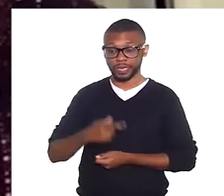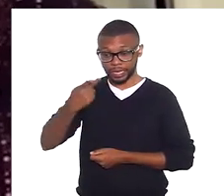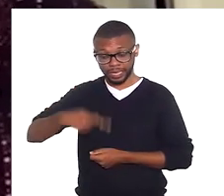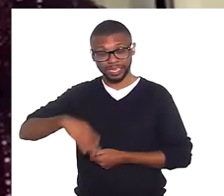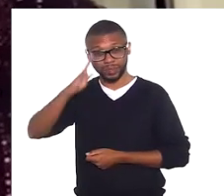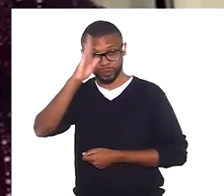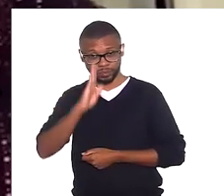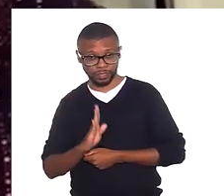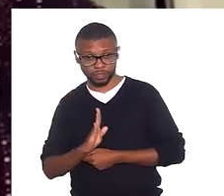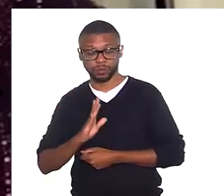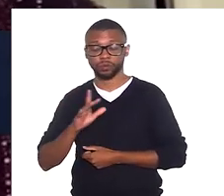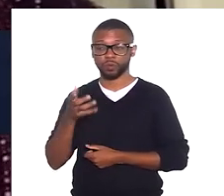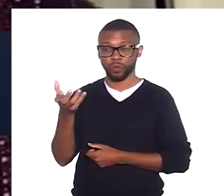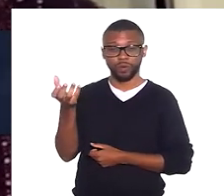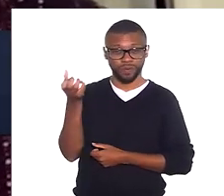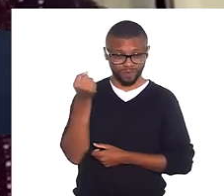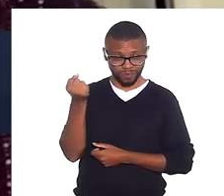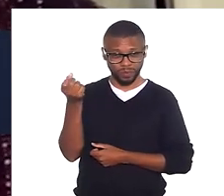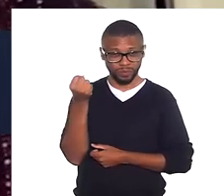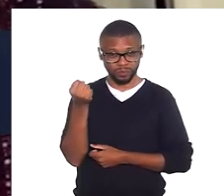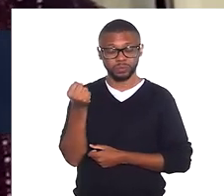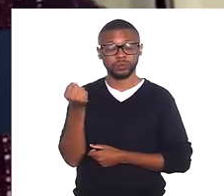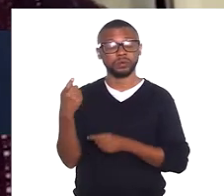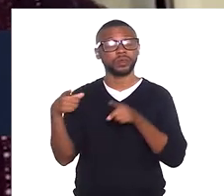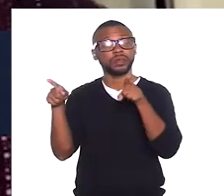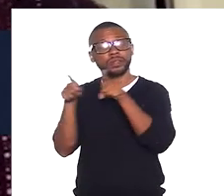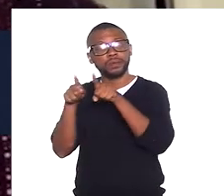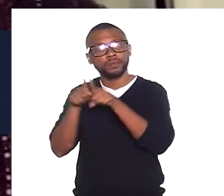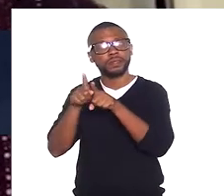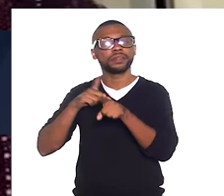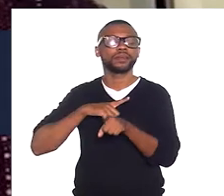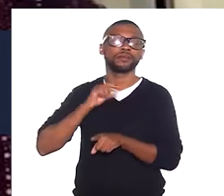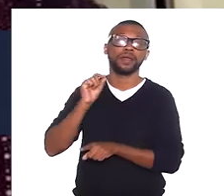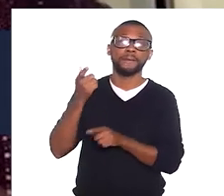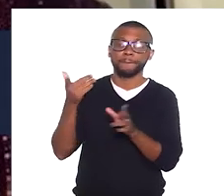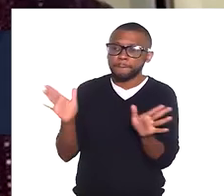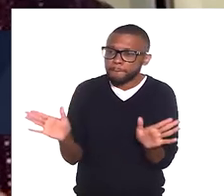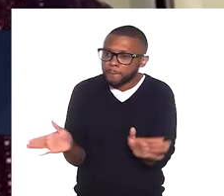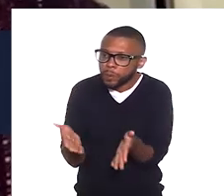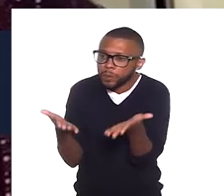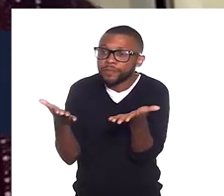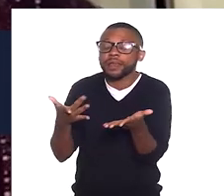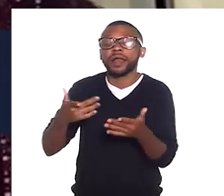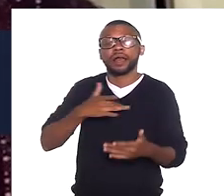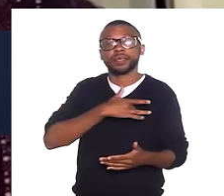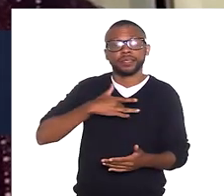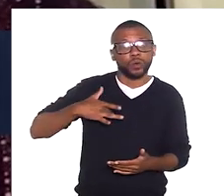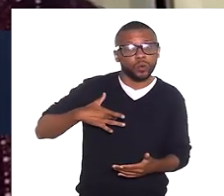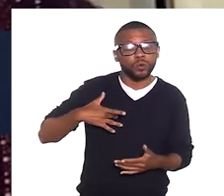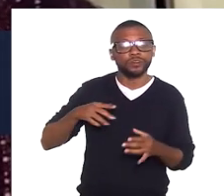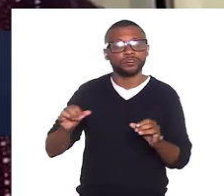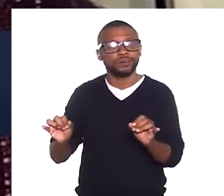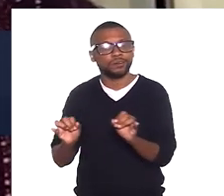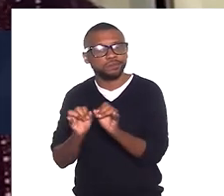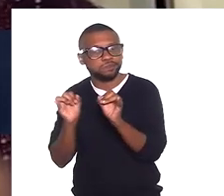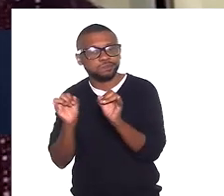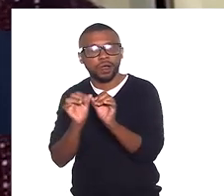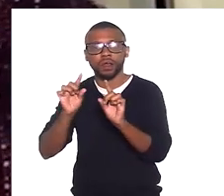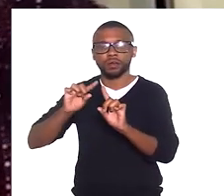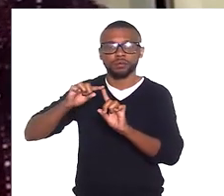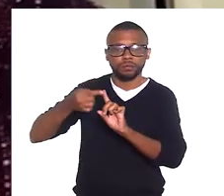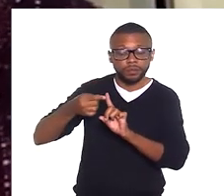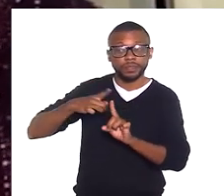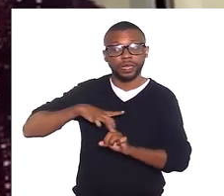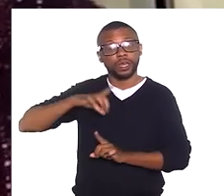no caso do Brasil, o fundo também entende que para promover a saúde sexual e